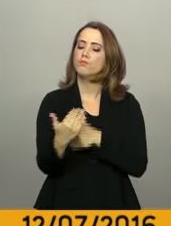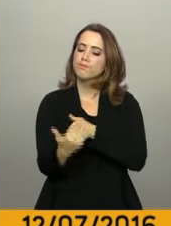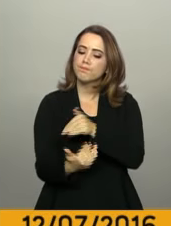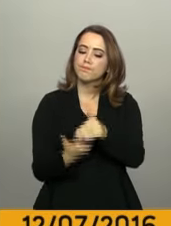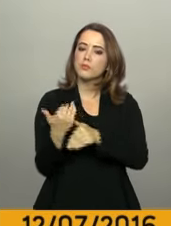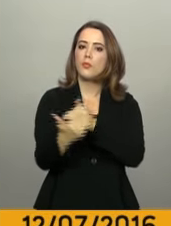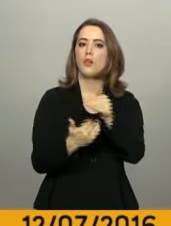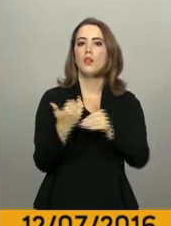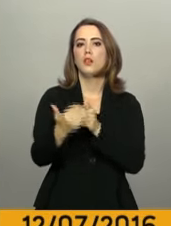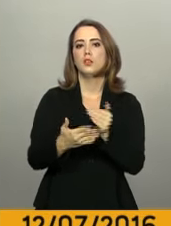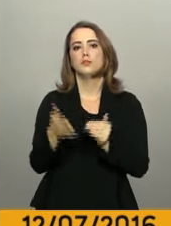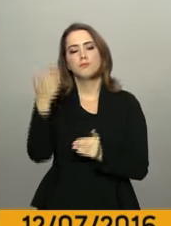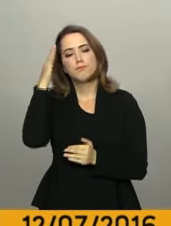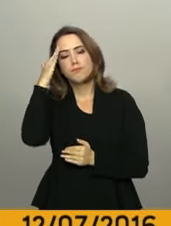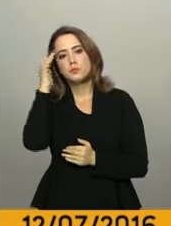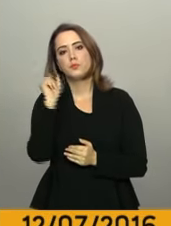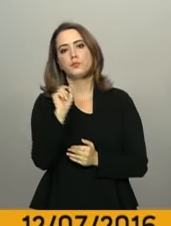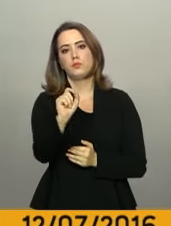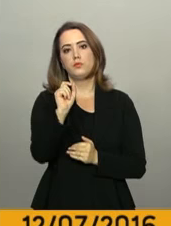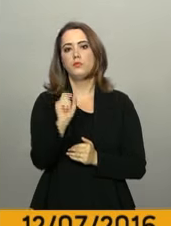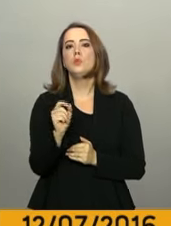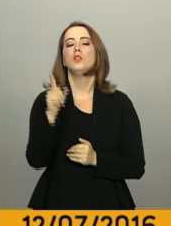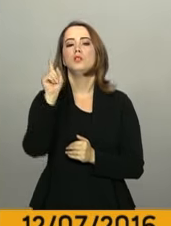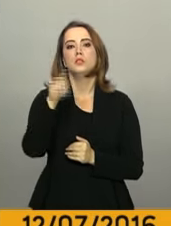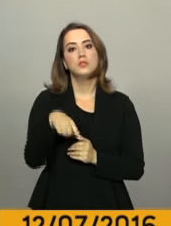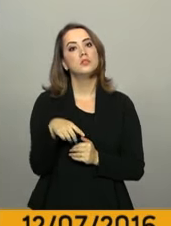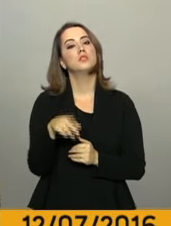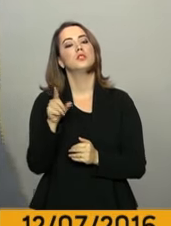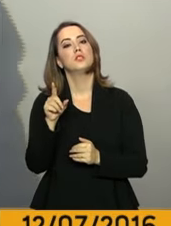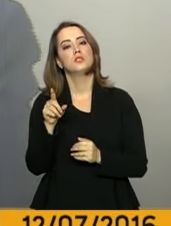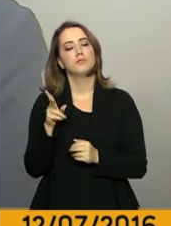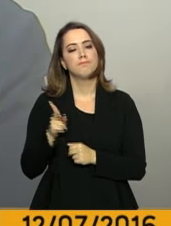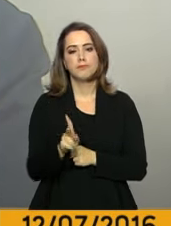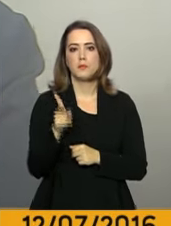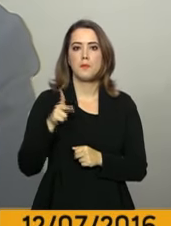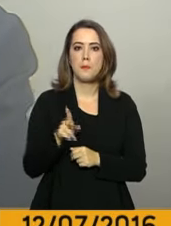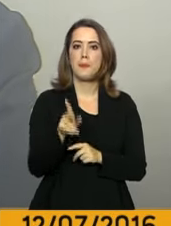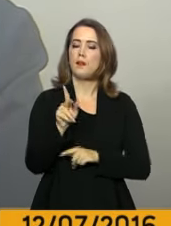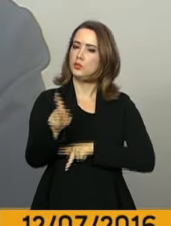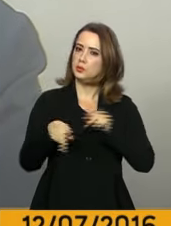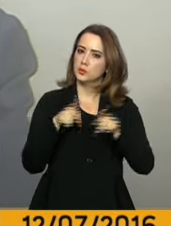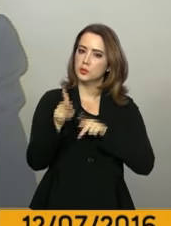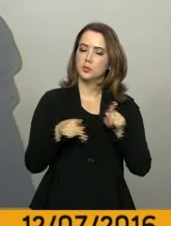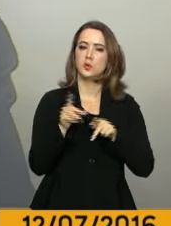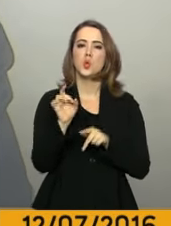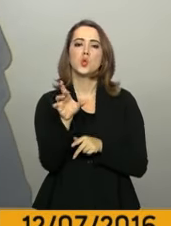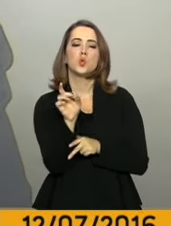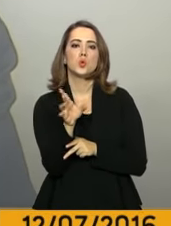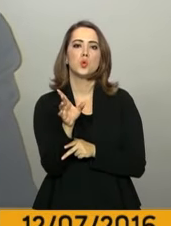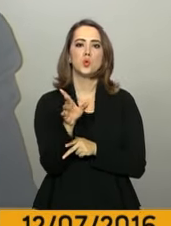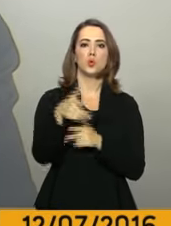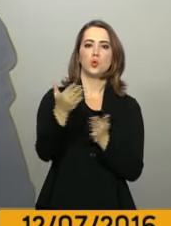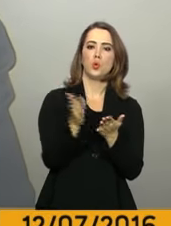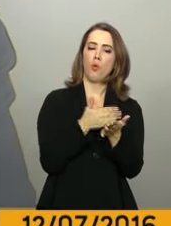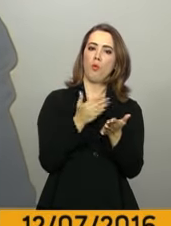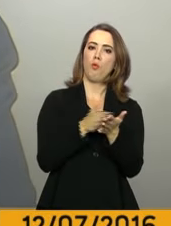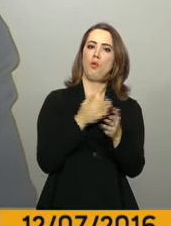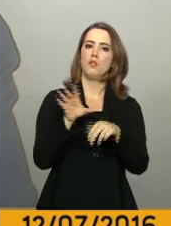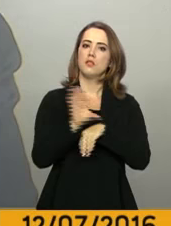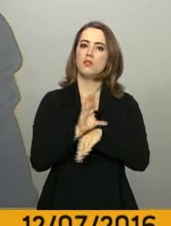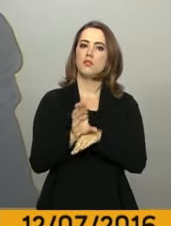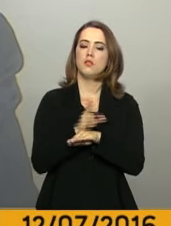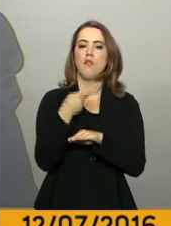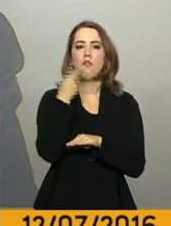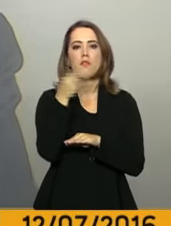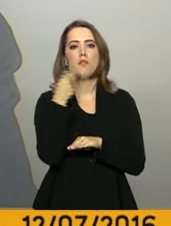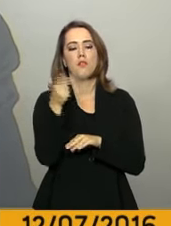que são concepções profundamente democráticas e participativas não basta o preâmbulo da conção dizer que está se criando um estado